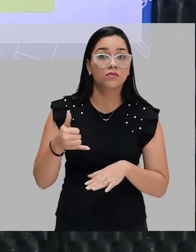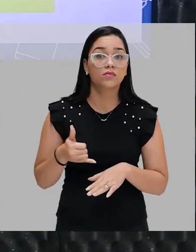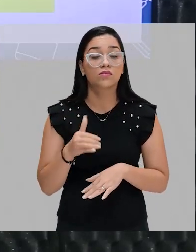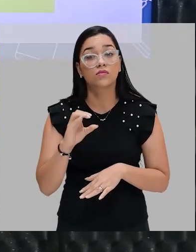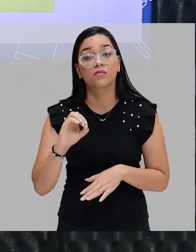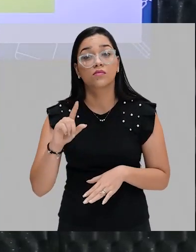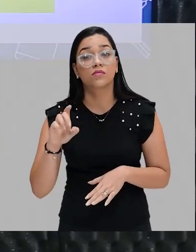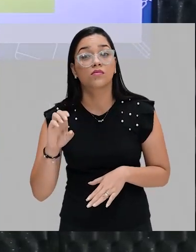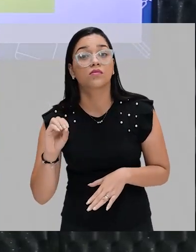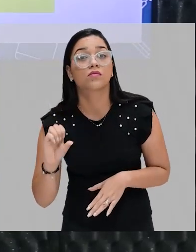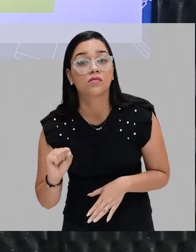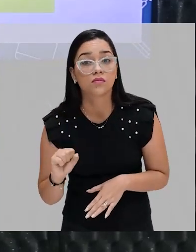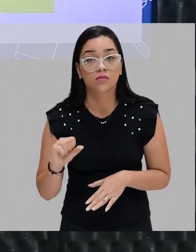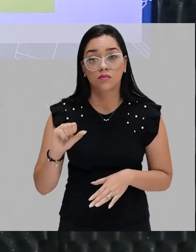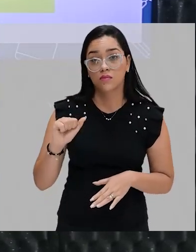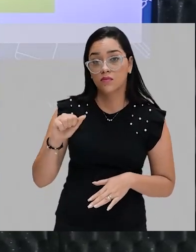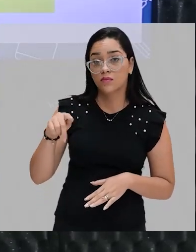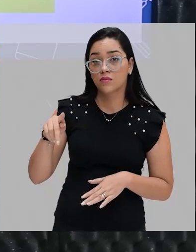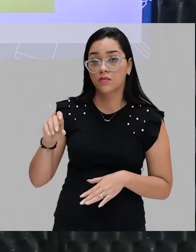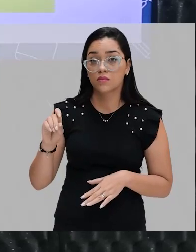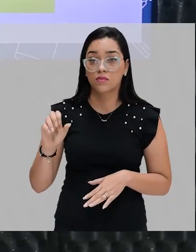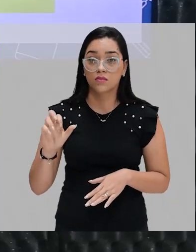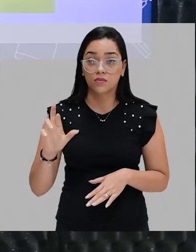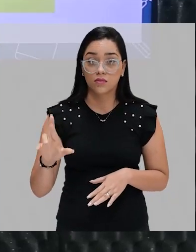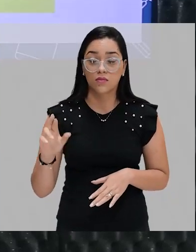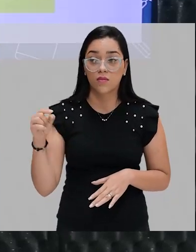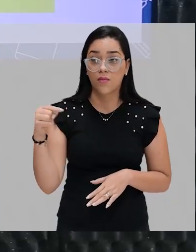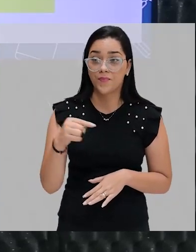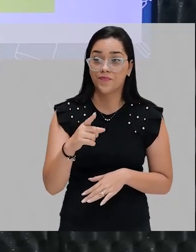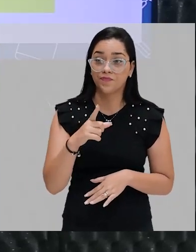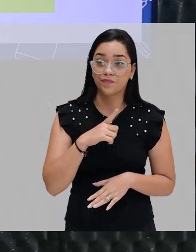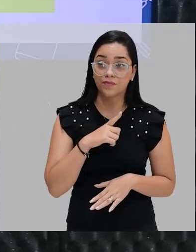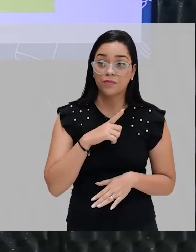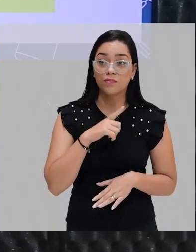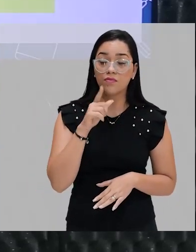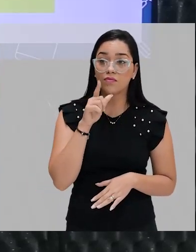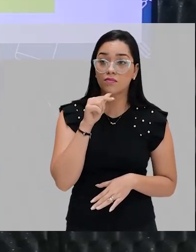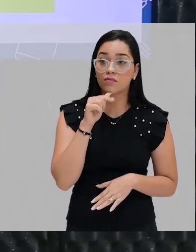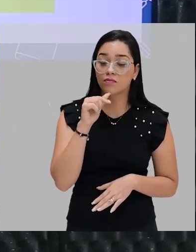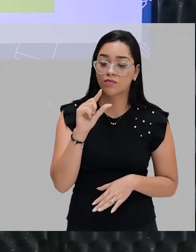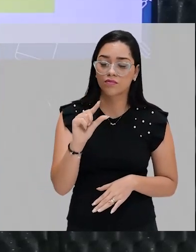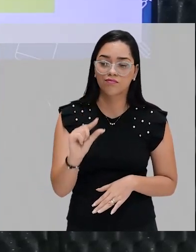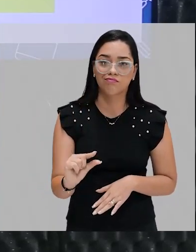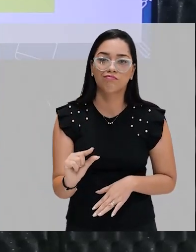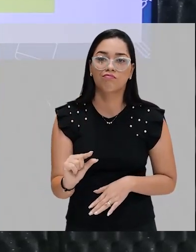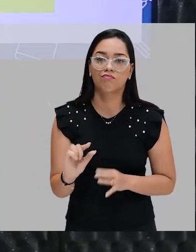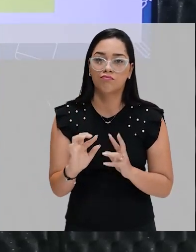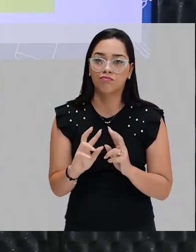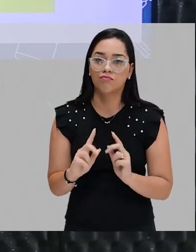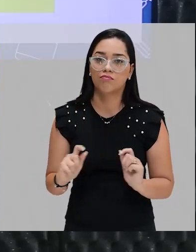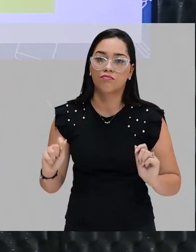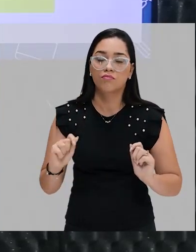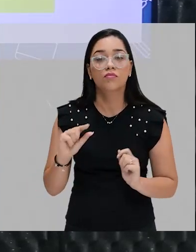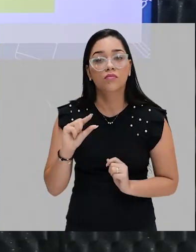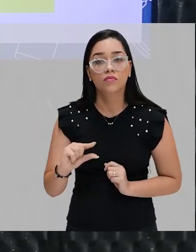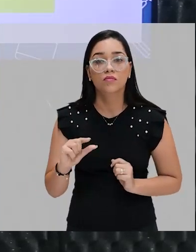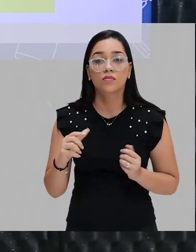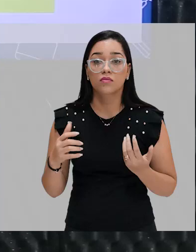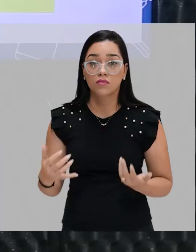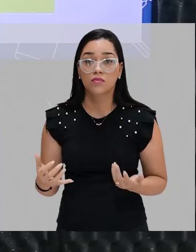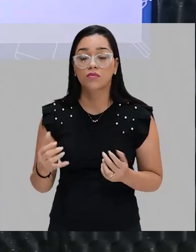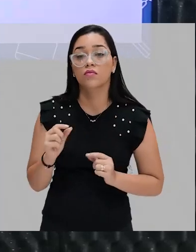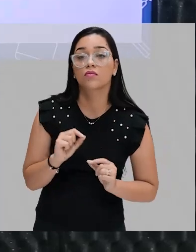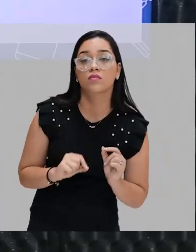um componente apolar. A sua solubilidade em água será baixíssima. Então, poderemos